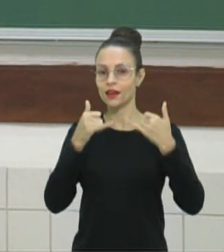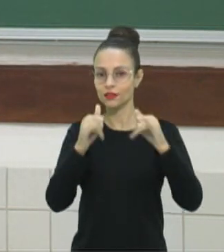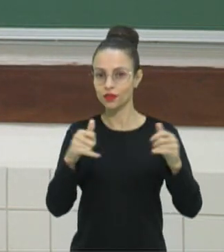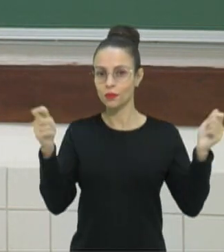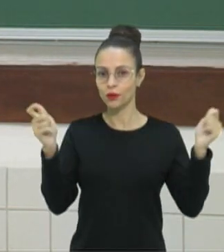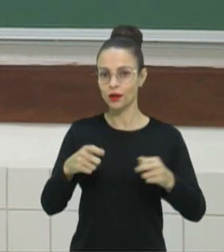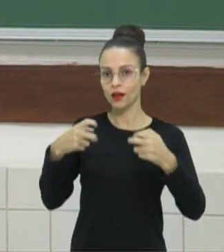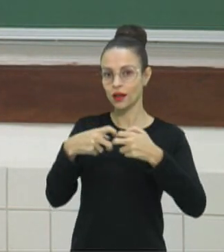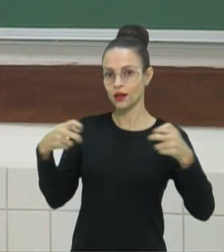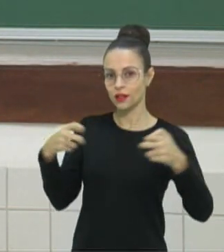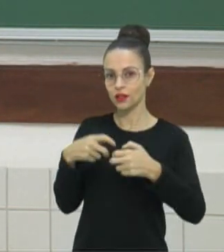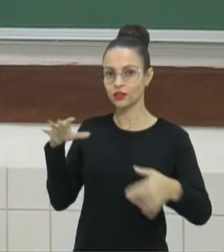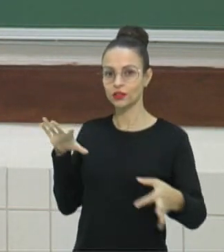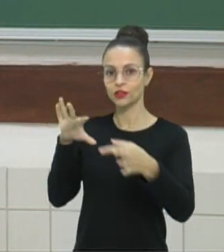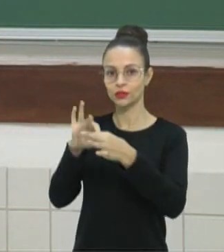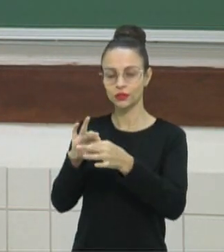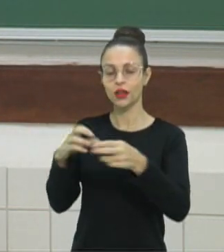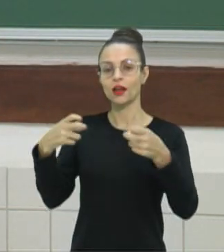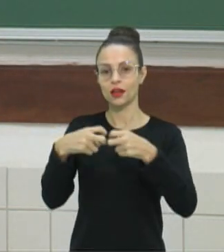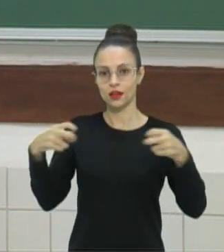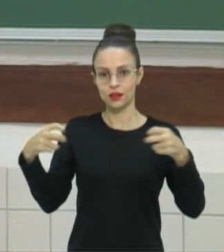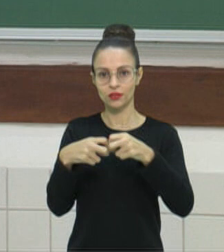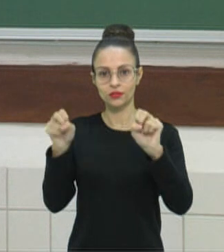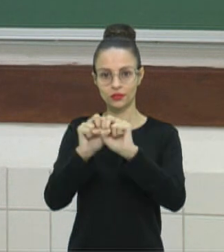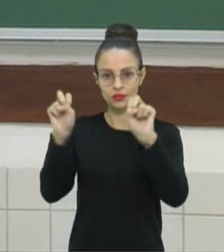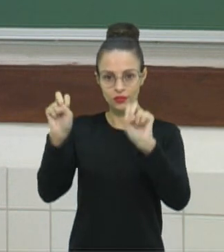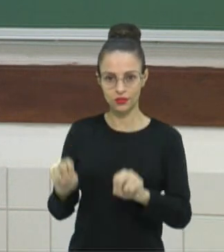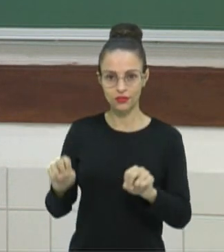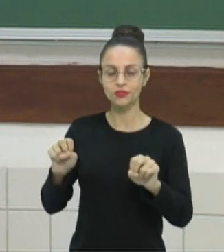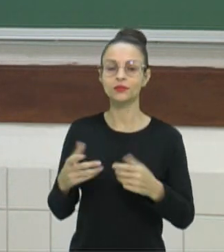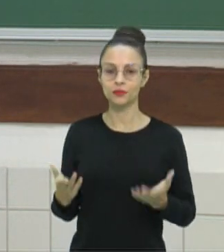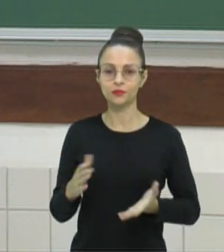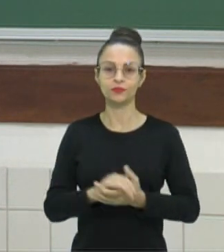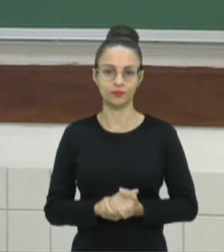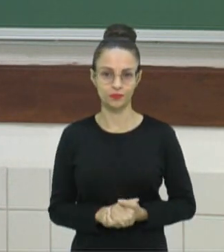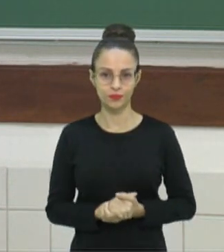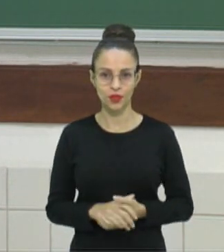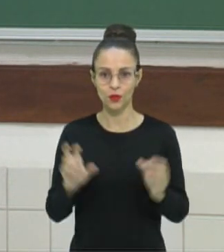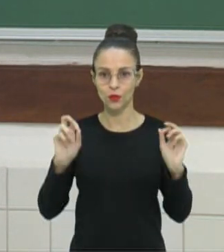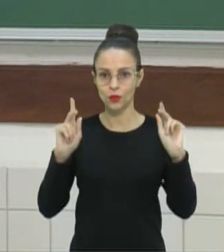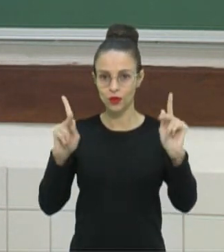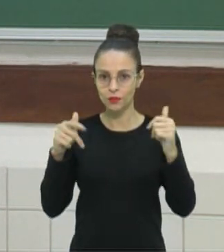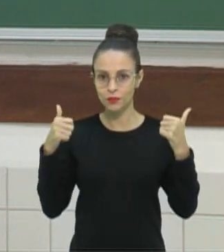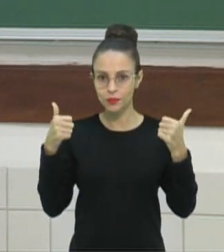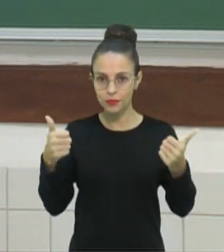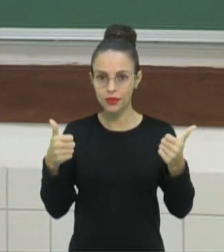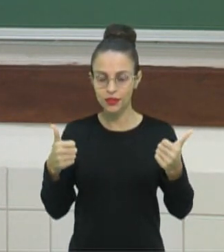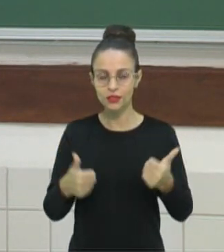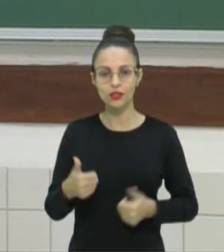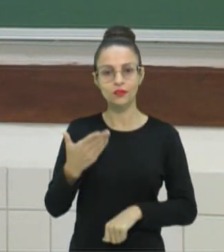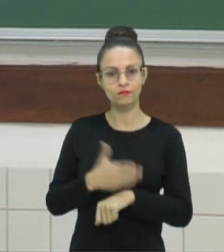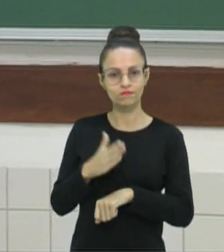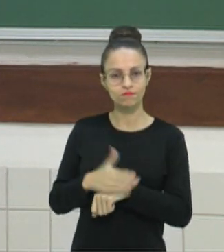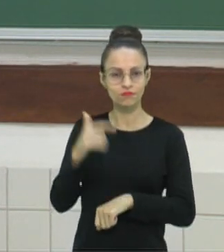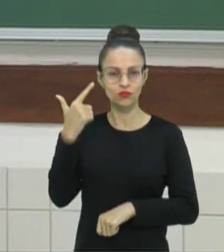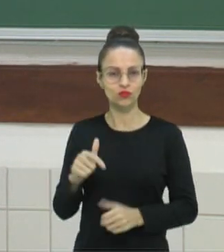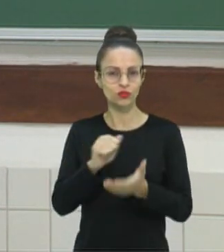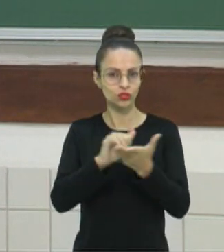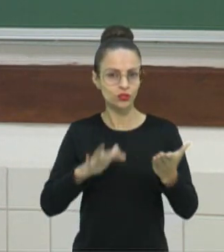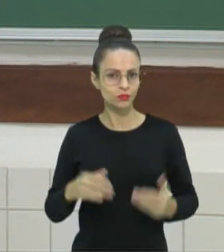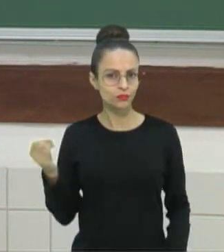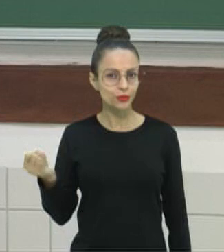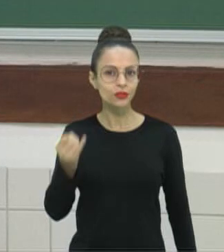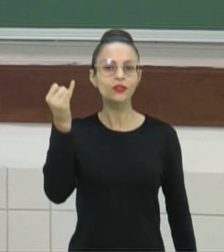potencial elástica associada a sistemas com molas e elástico. Beleza? Refaço os exercícios,